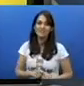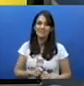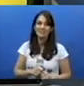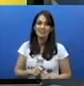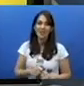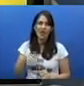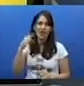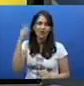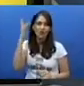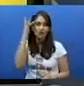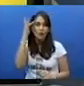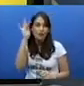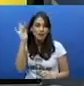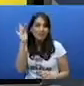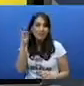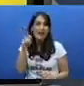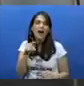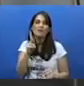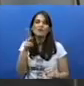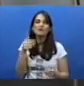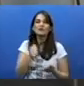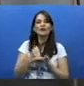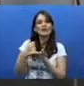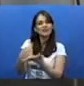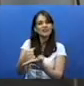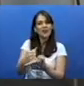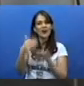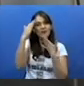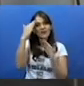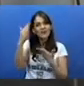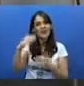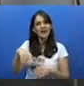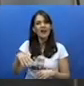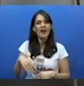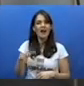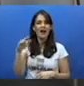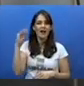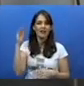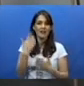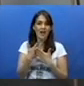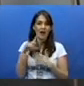Qualquer dúvida, ela irá lhe ajudar. Obrigada, até a próxima aula. Tchau!